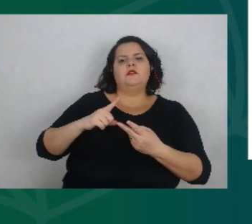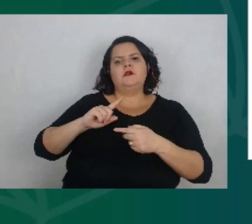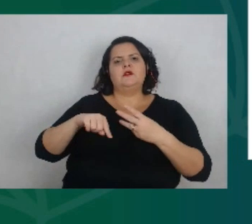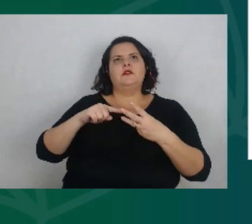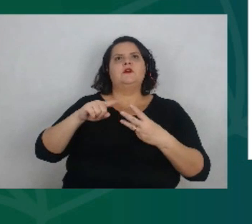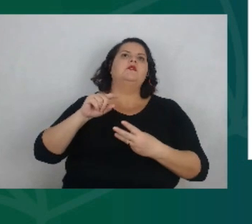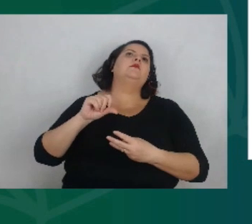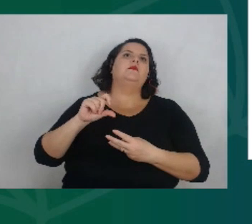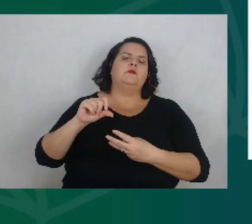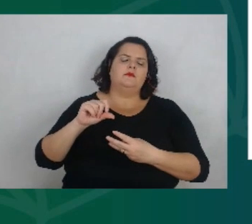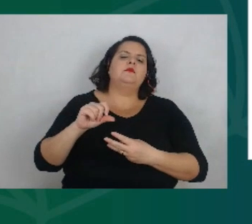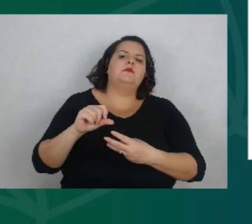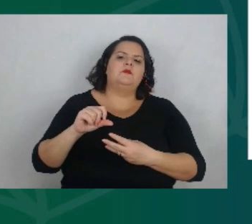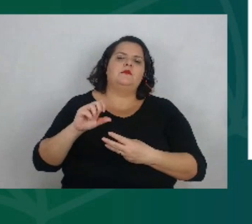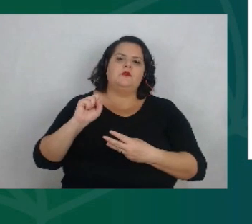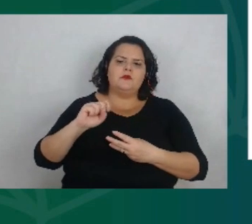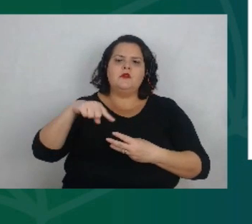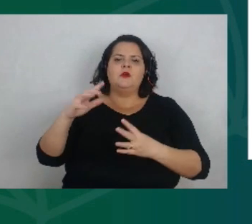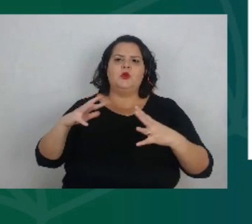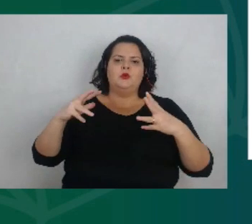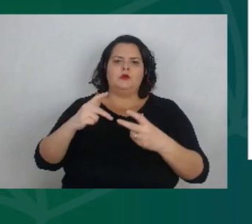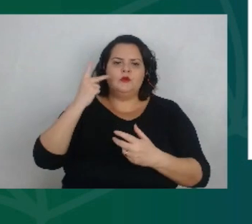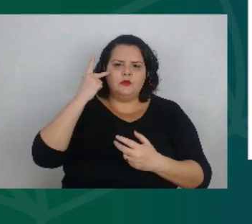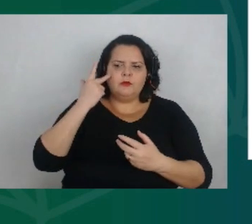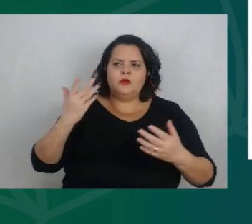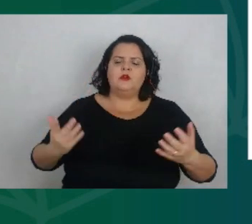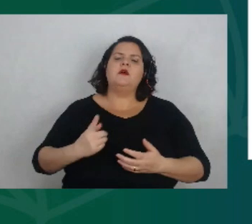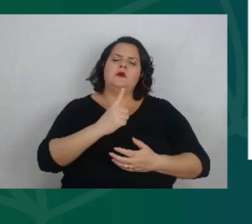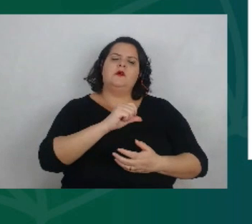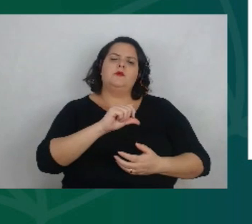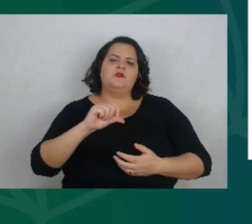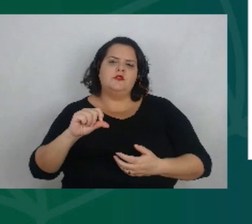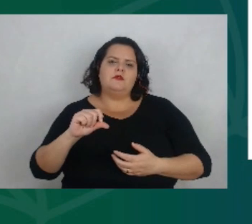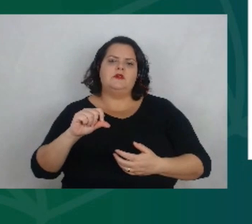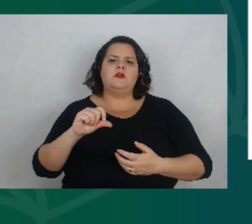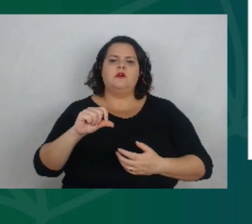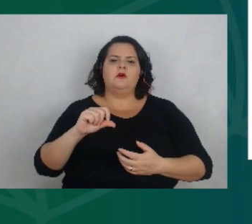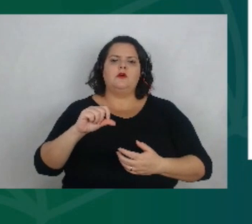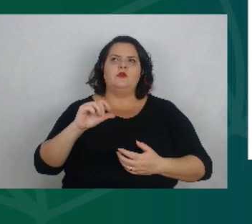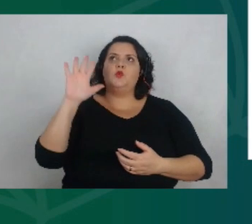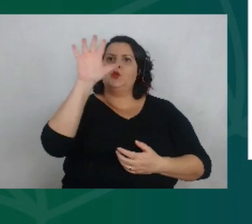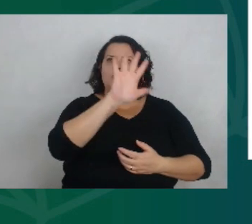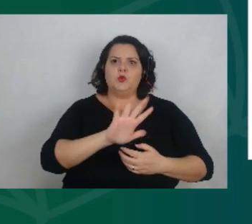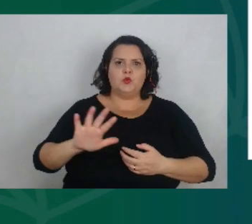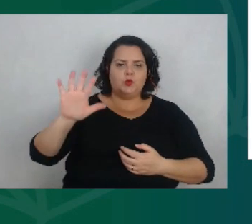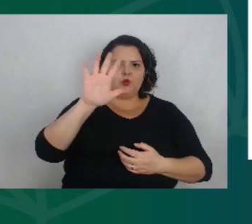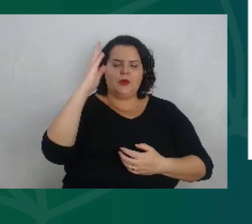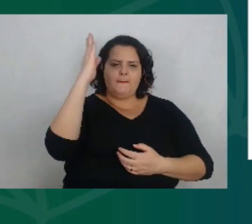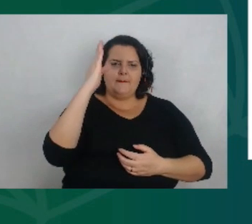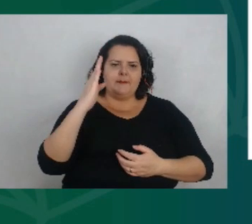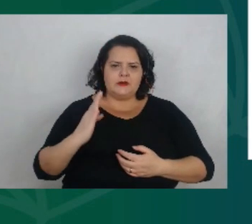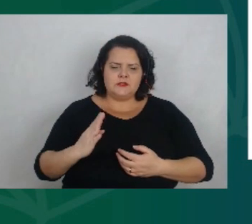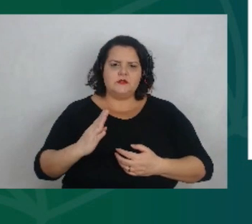município de São Paulo e agora, em 99, em todo o Brasil. Então, uma pequena ação